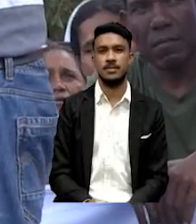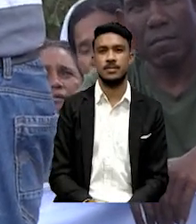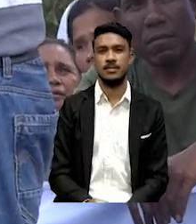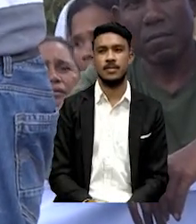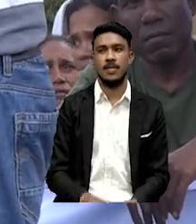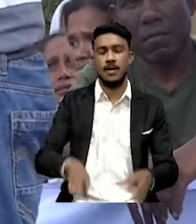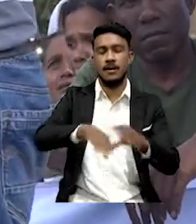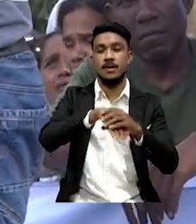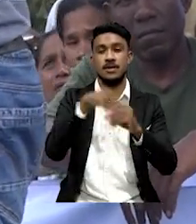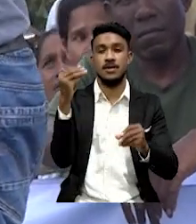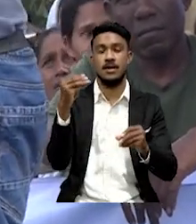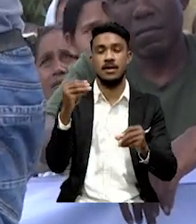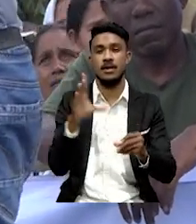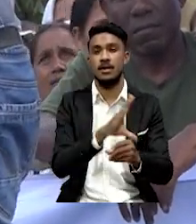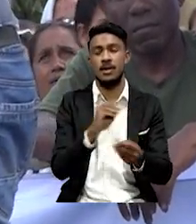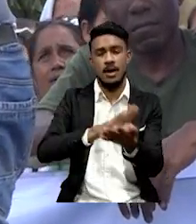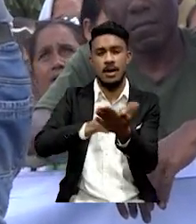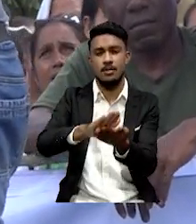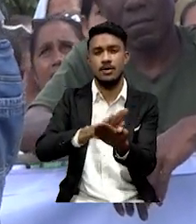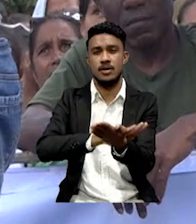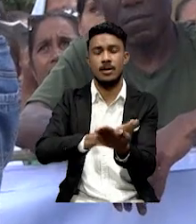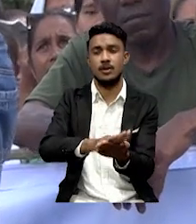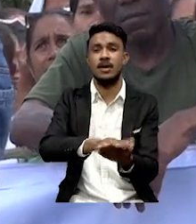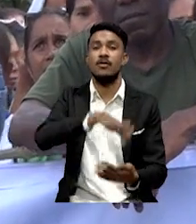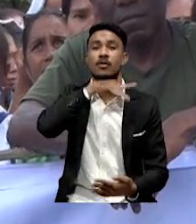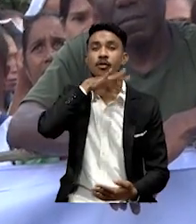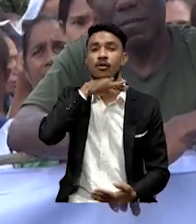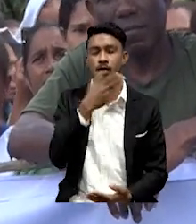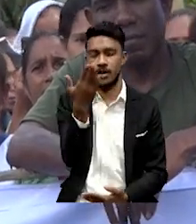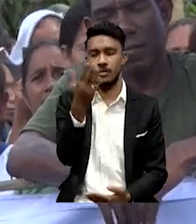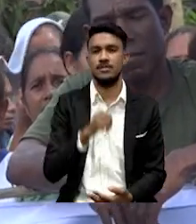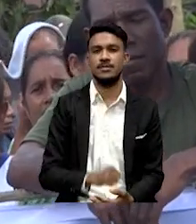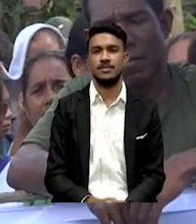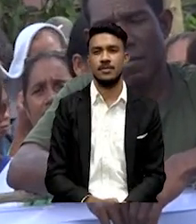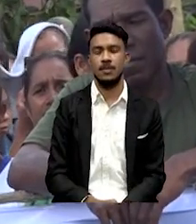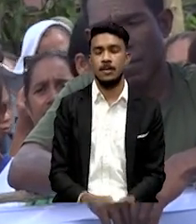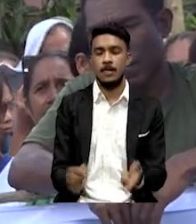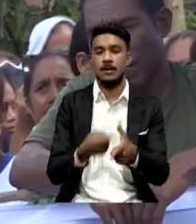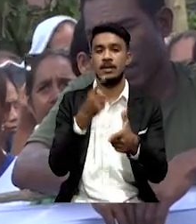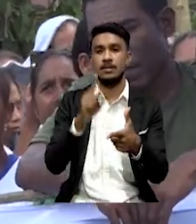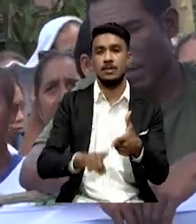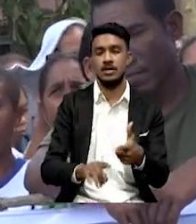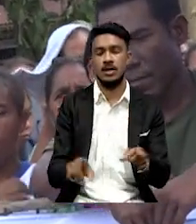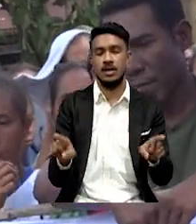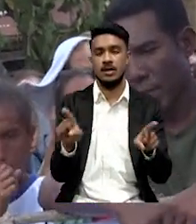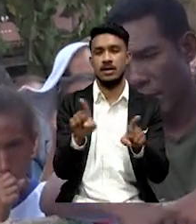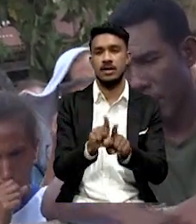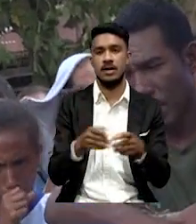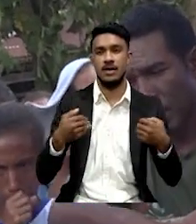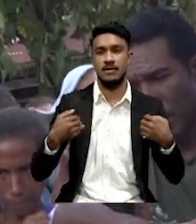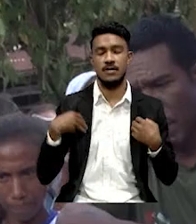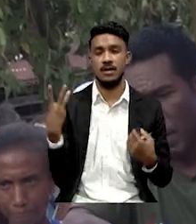Asai dia. Hamaus dia. Hamaus dia fora de dune. Nemos, hanesa, e hit